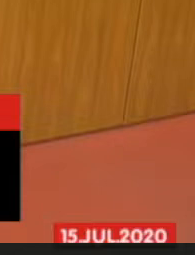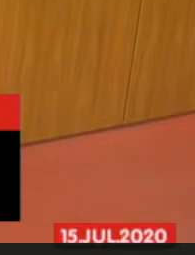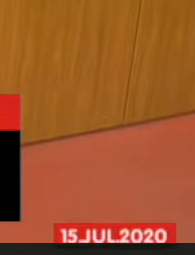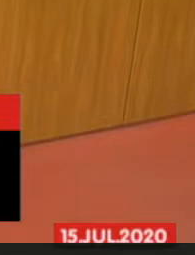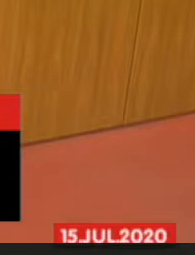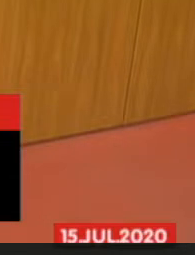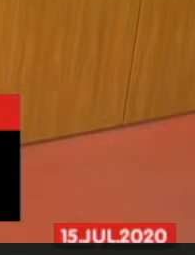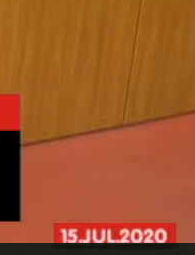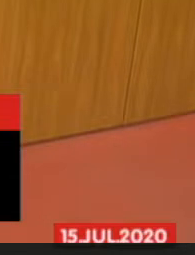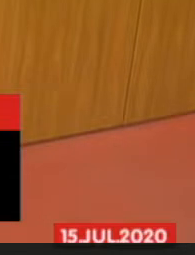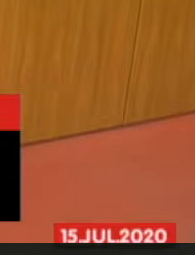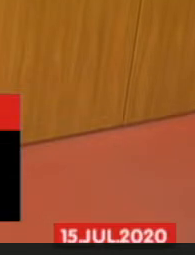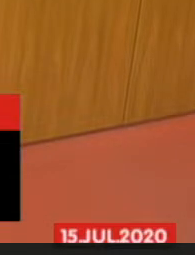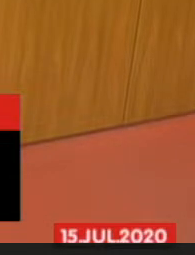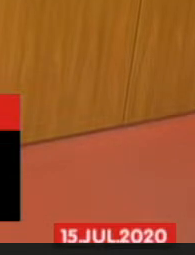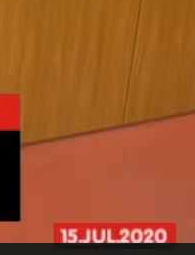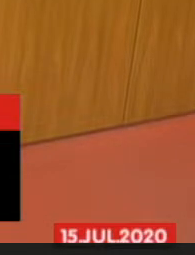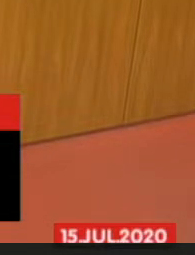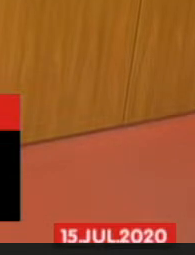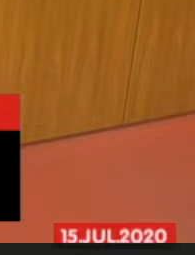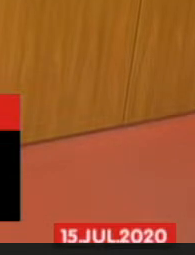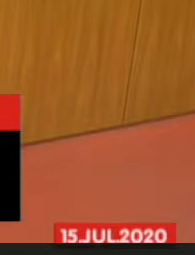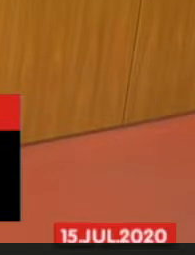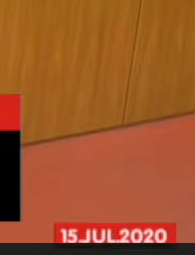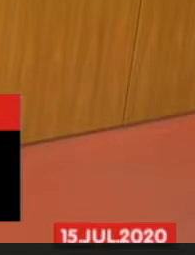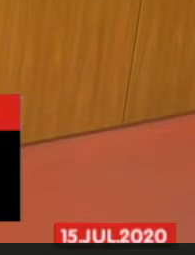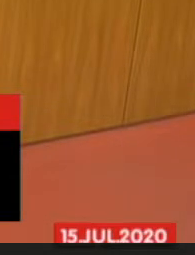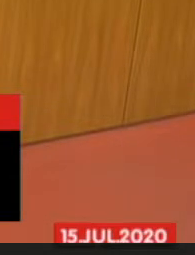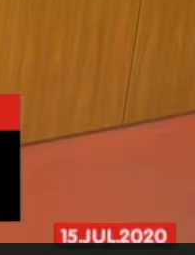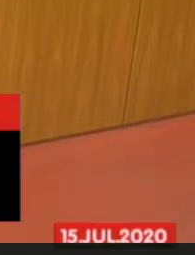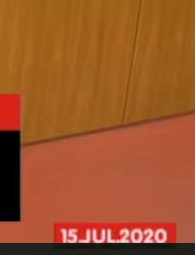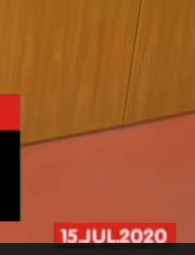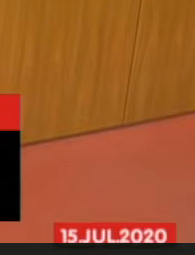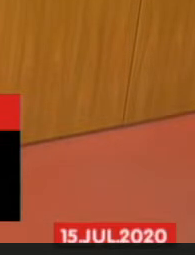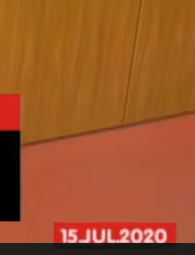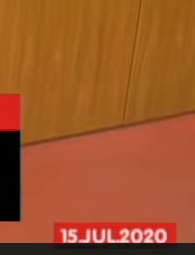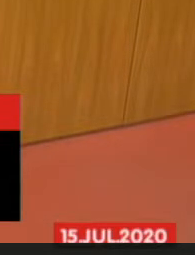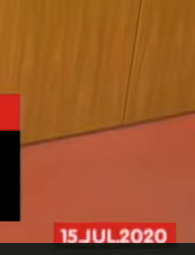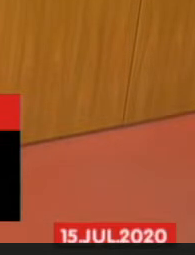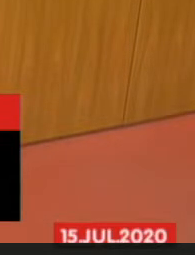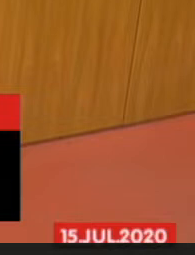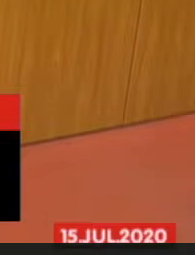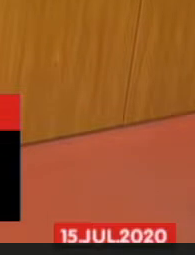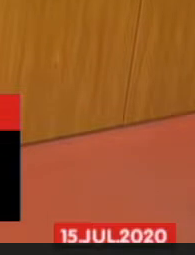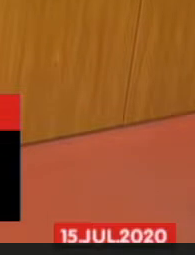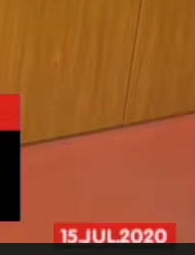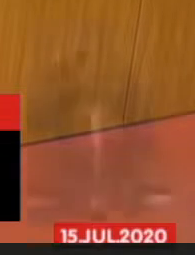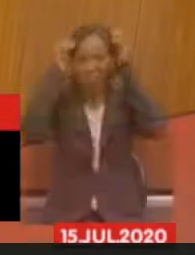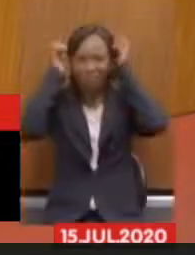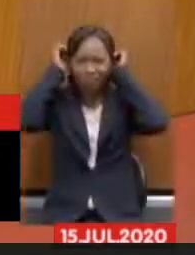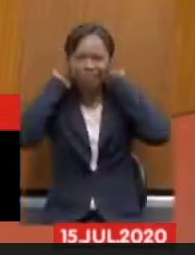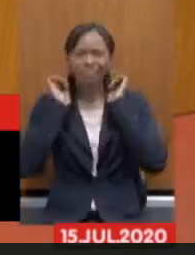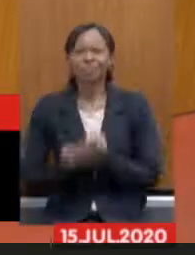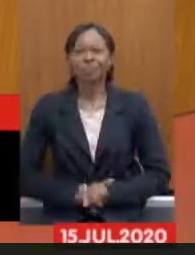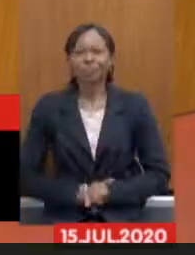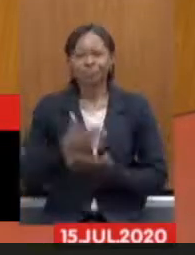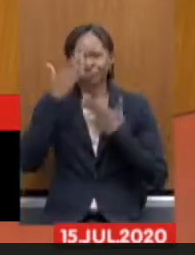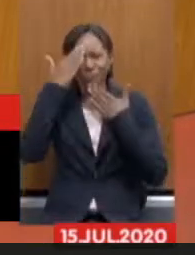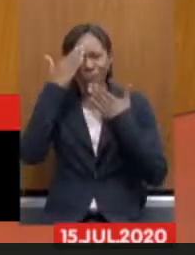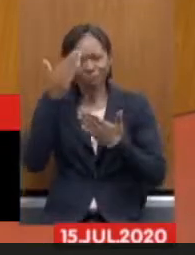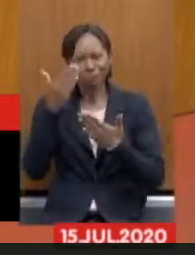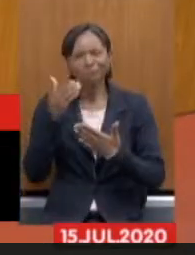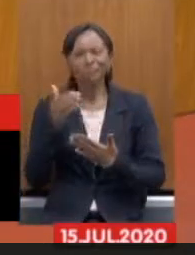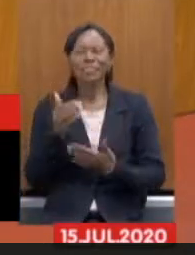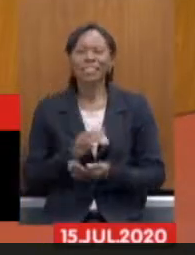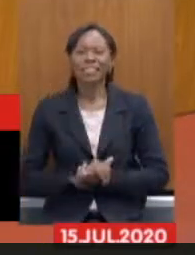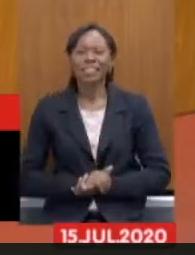obrigado seu bargador alberto diniz júnior da associação dos magistrados mineiros pela disponibilidade em participar do seminário